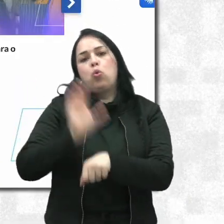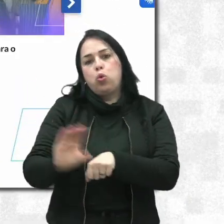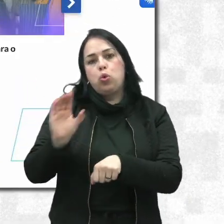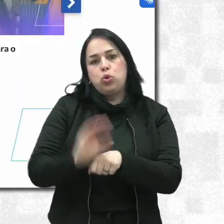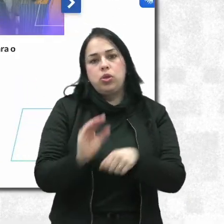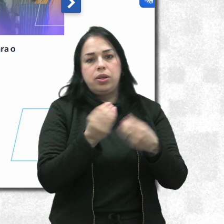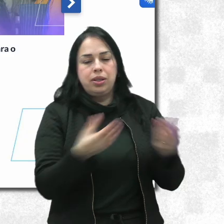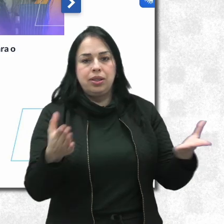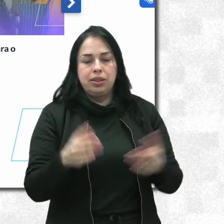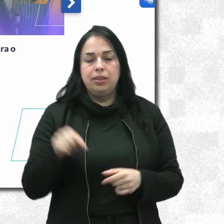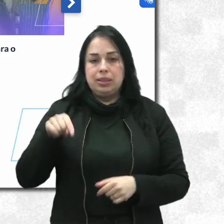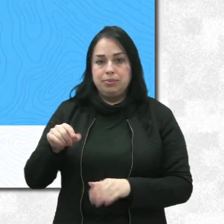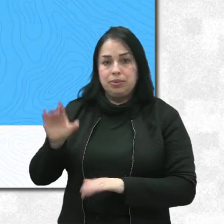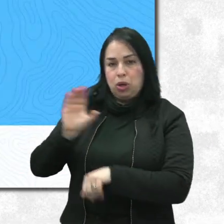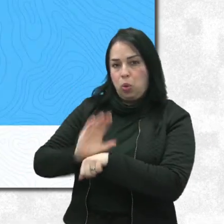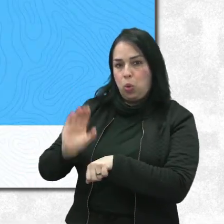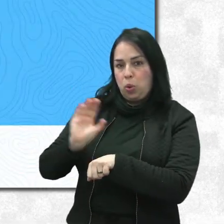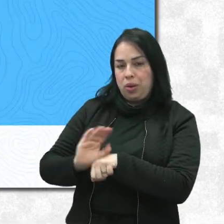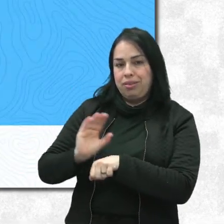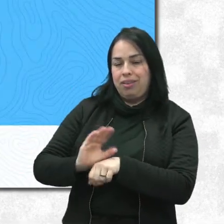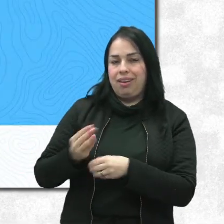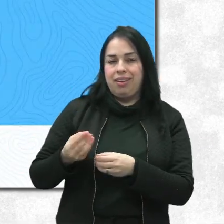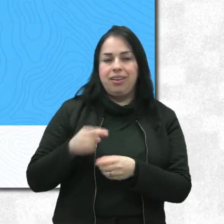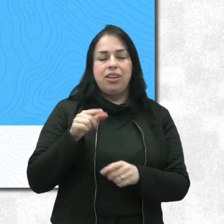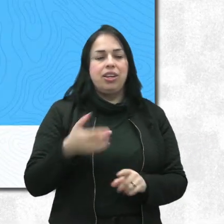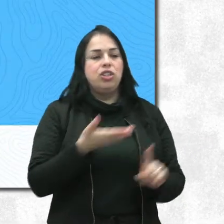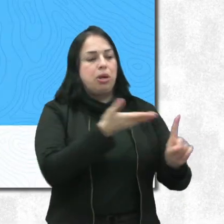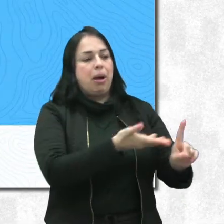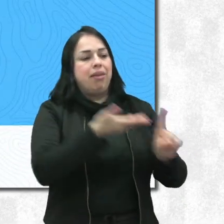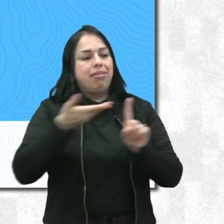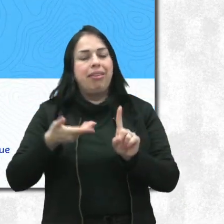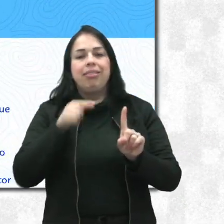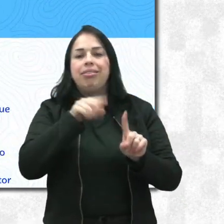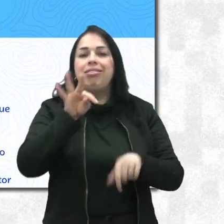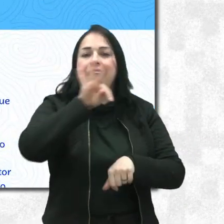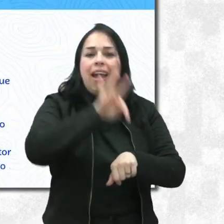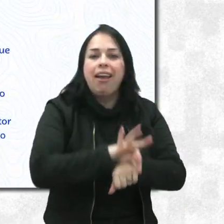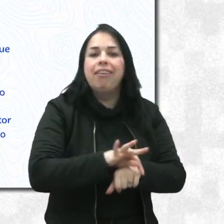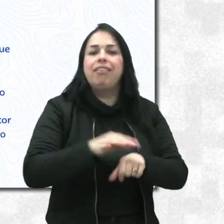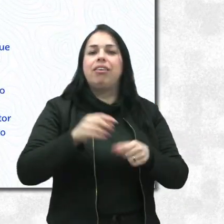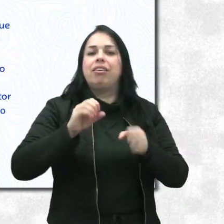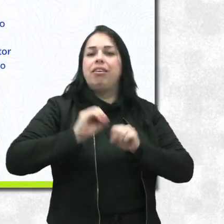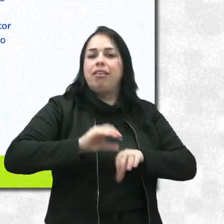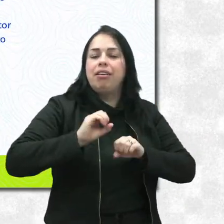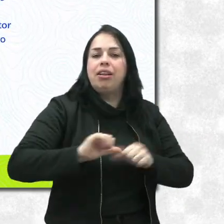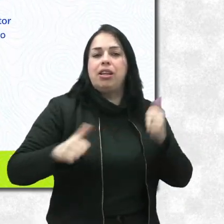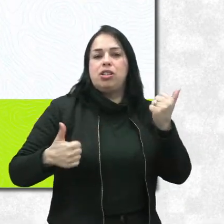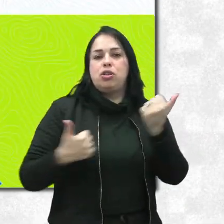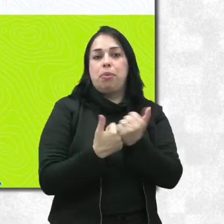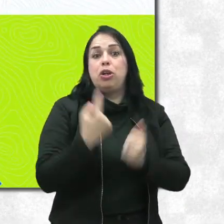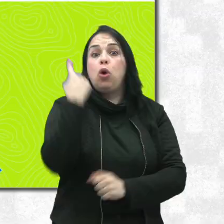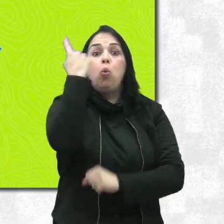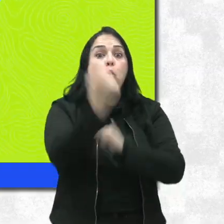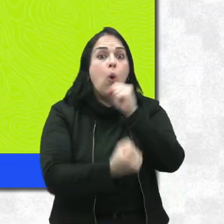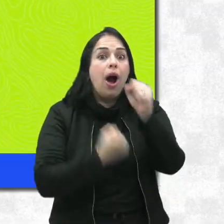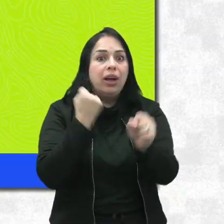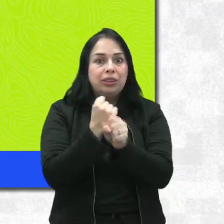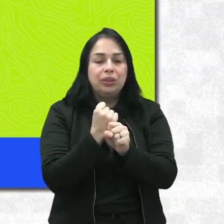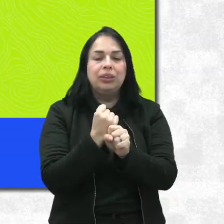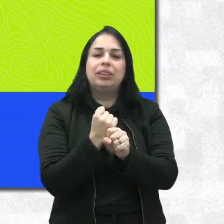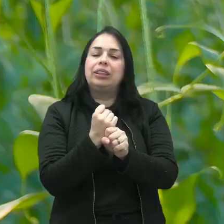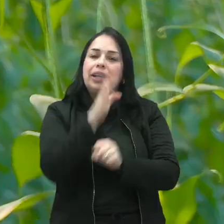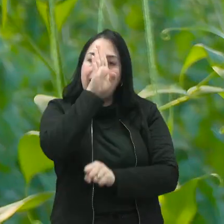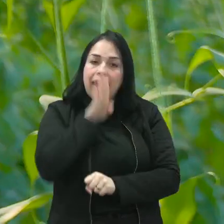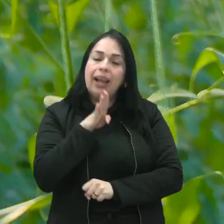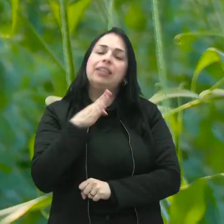capacitação. O programa Ali Rural leva técnicos ao campo e oferece suporte gratuito por um